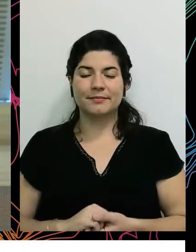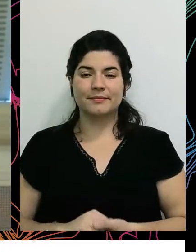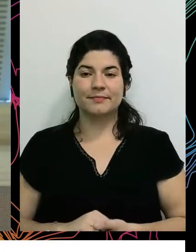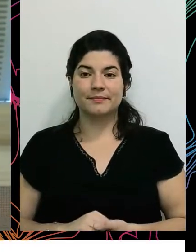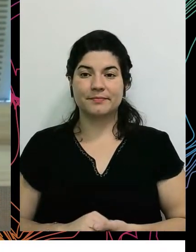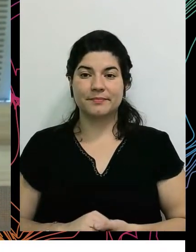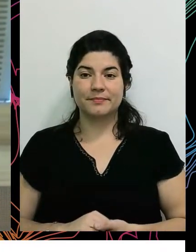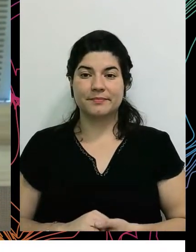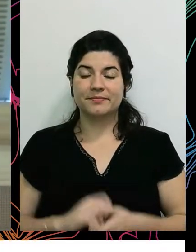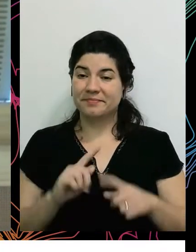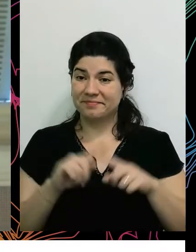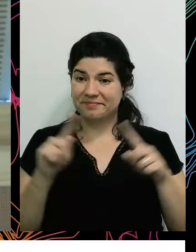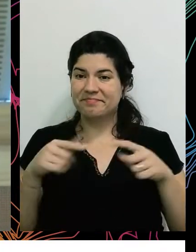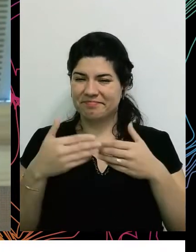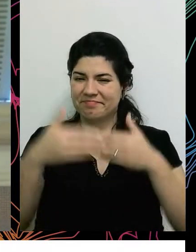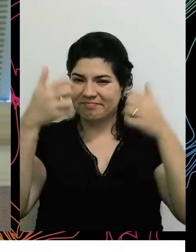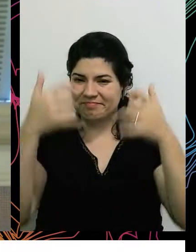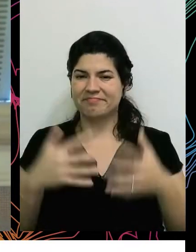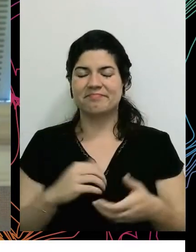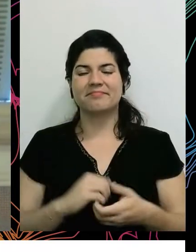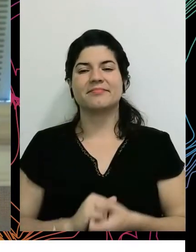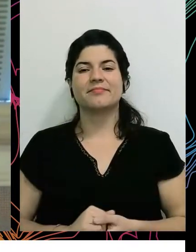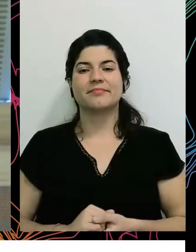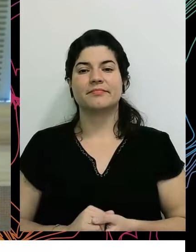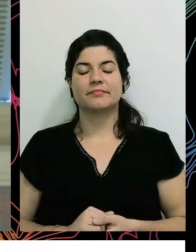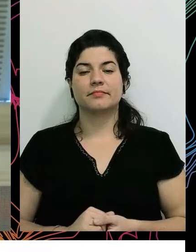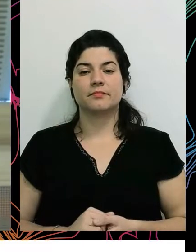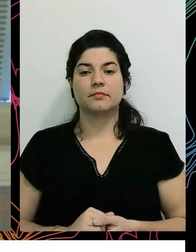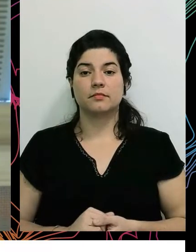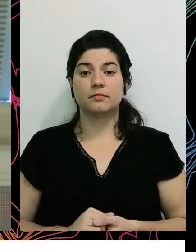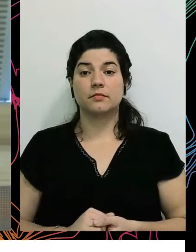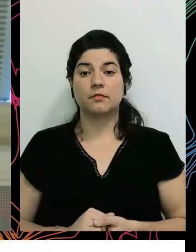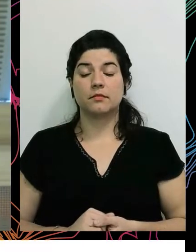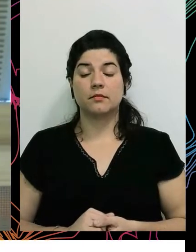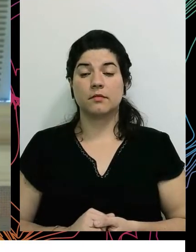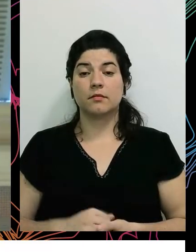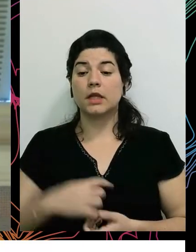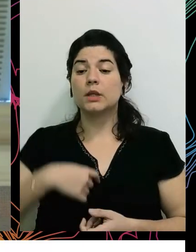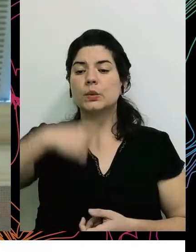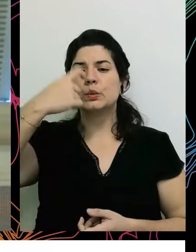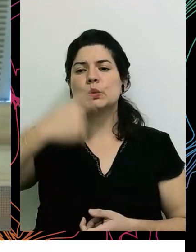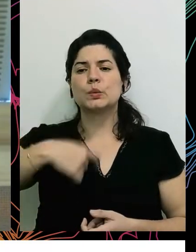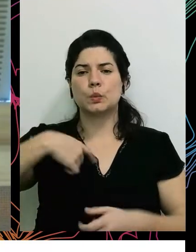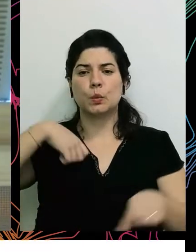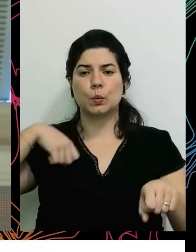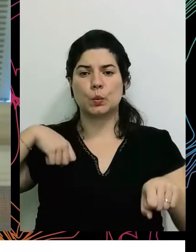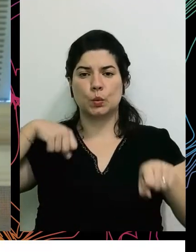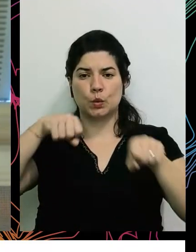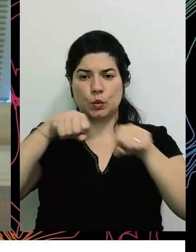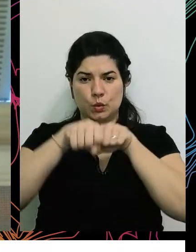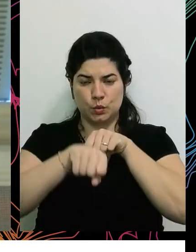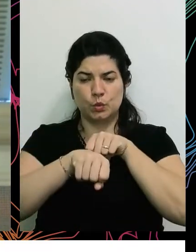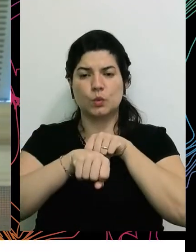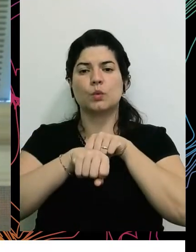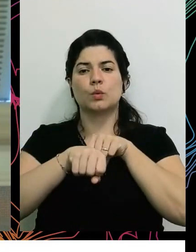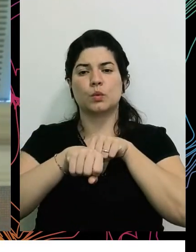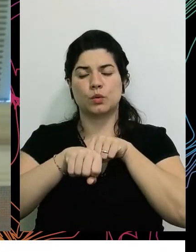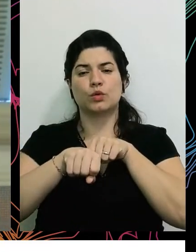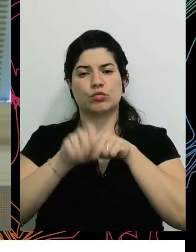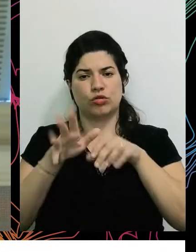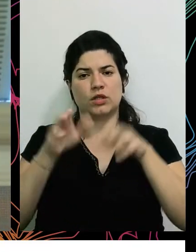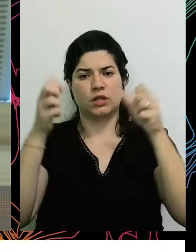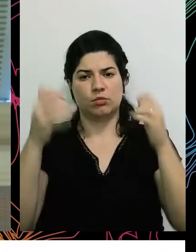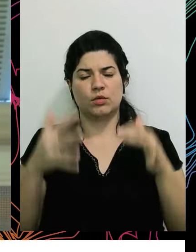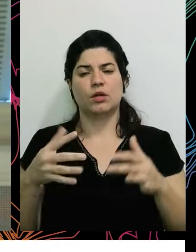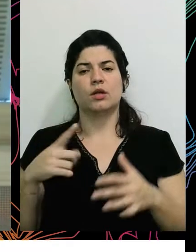Mas vamos lá. Eu sou de formação geóloga e agora, como já a Marina